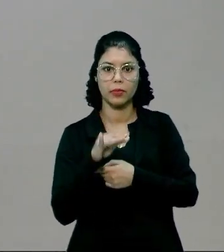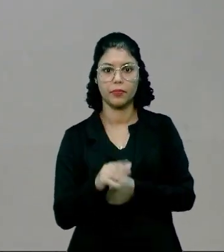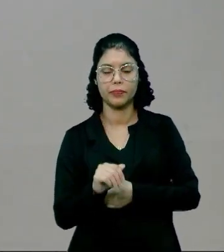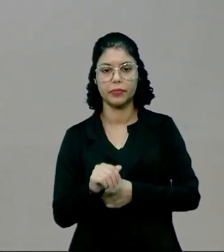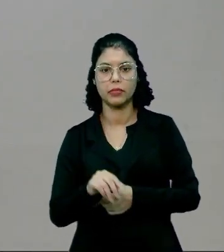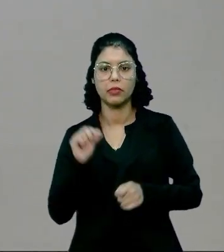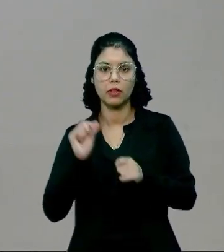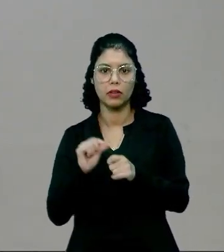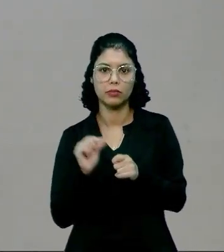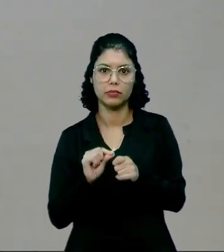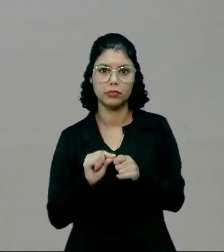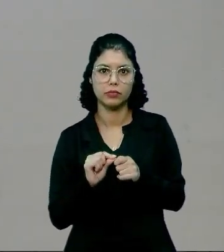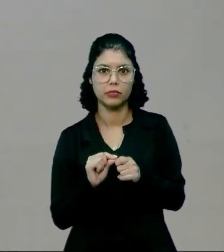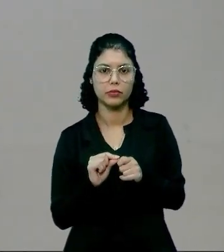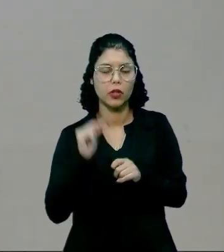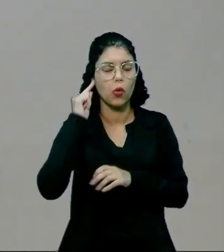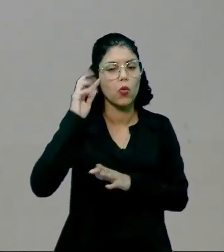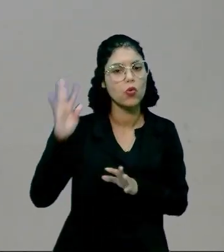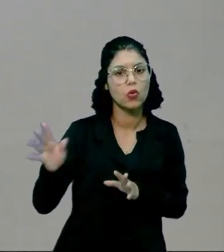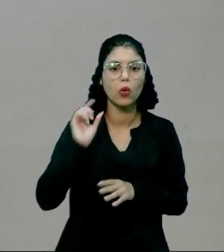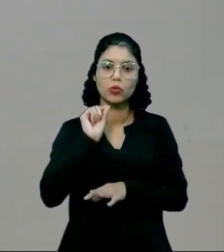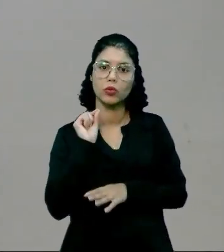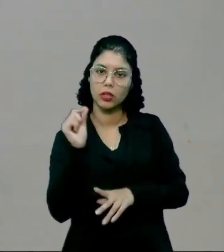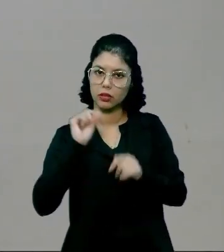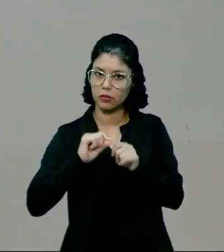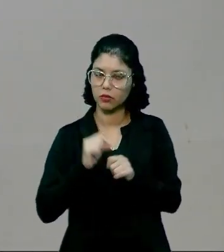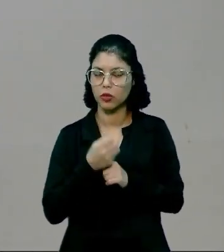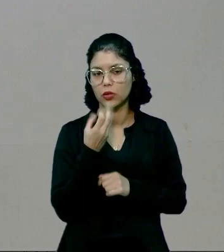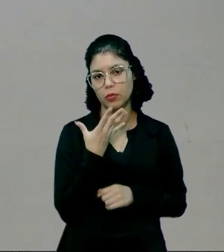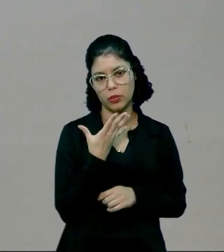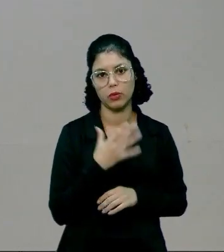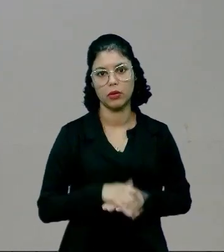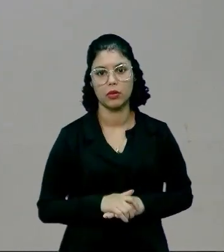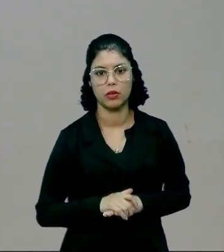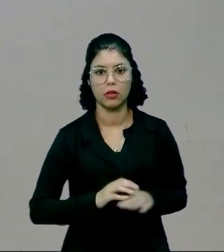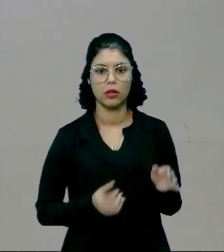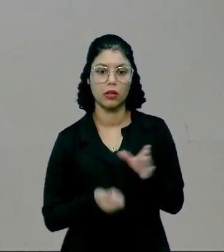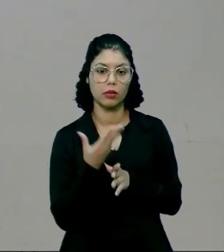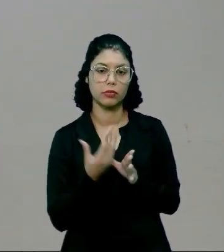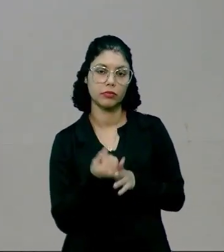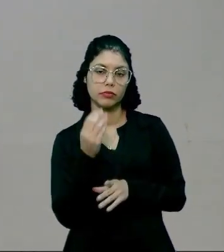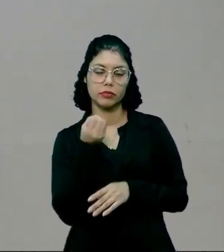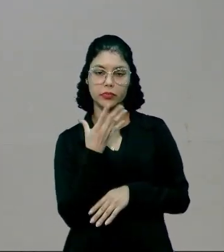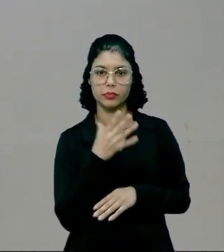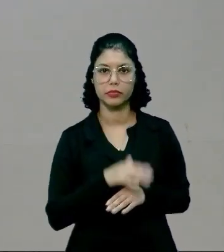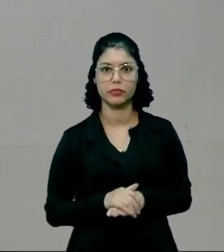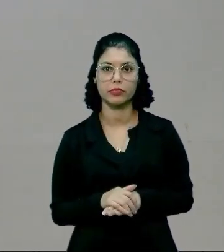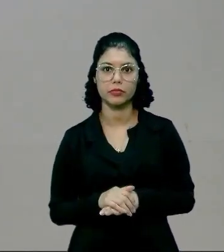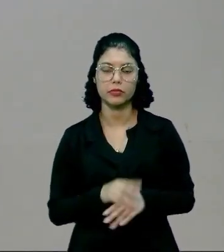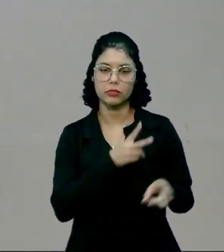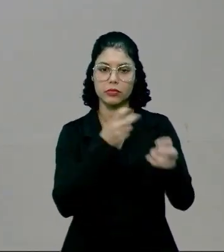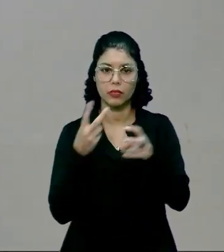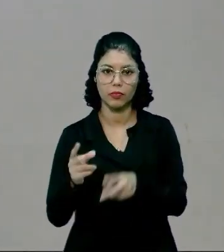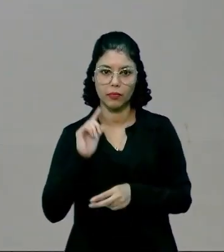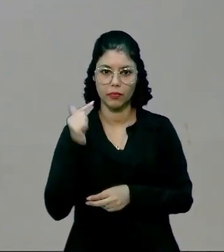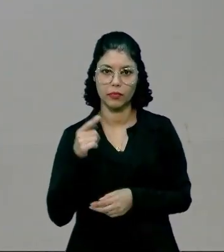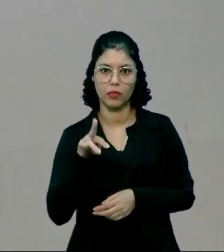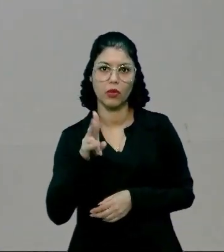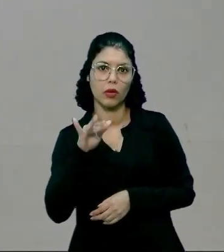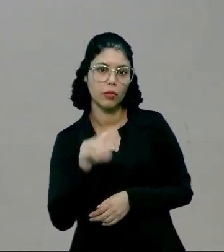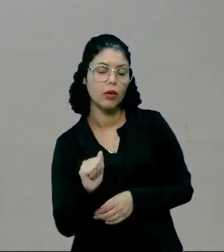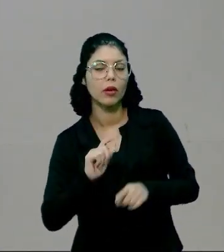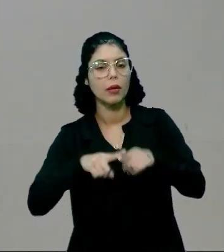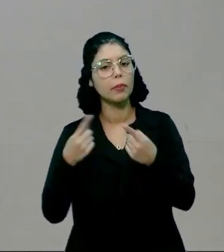Ele não faz aí uma alusão ao que ele fez de bom, ao que ele produziu de bom, a uma perspectiva